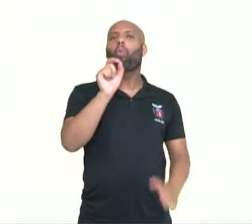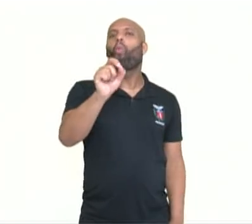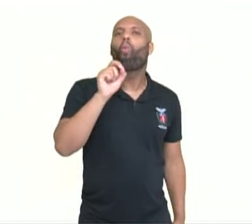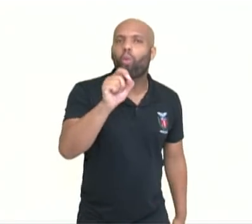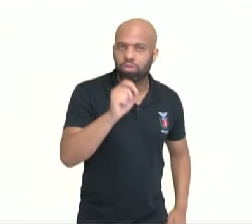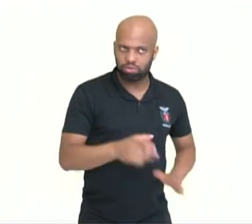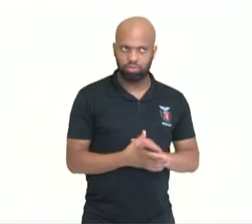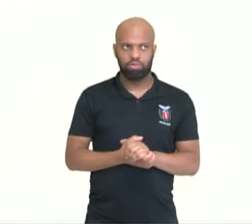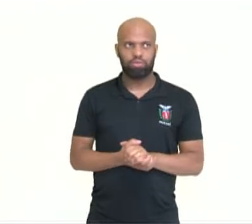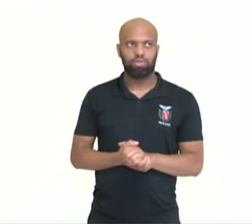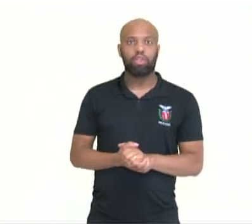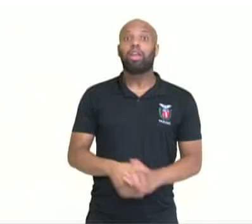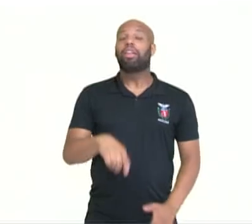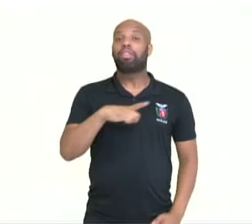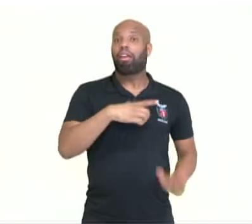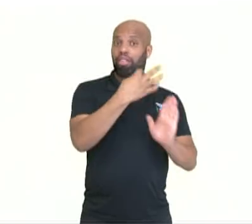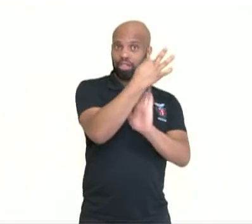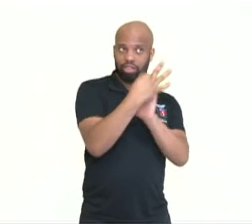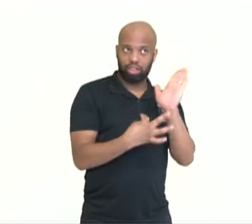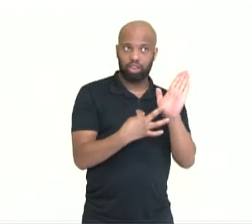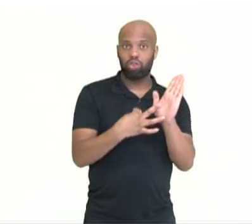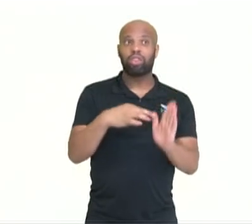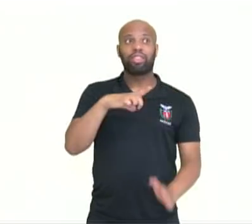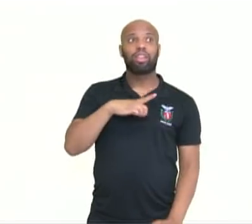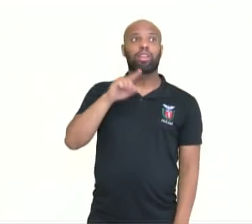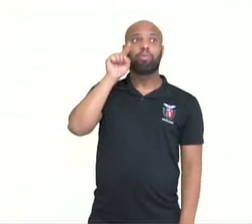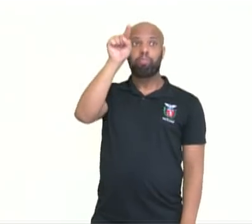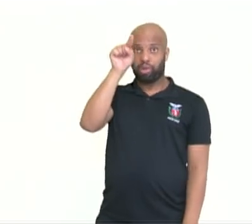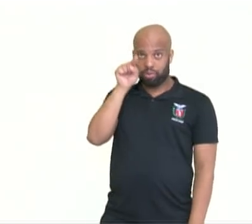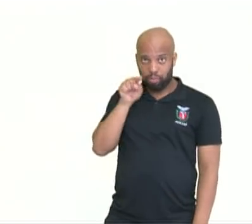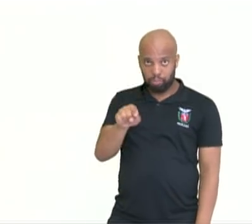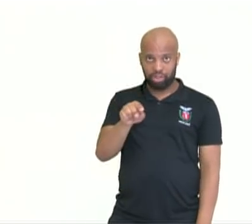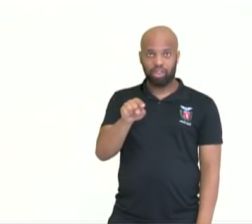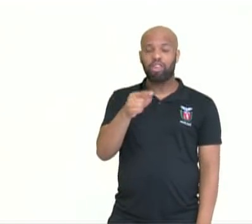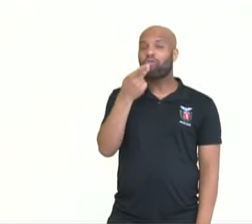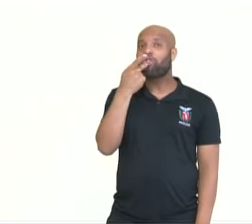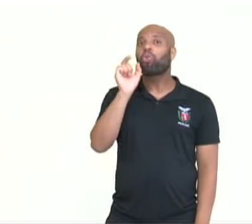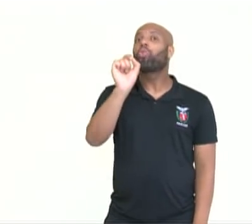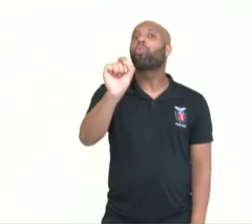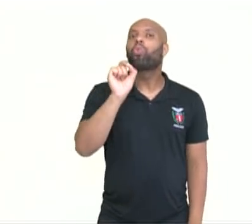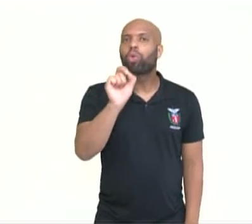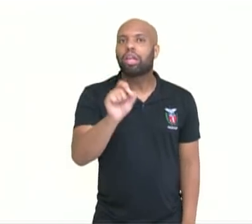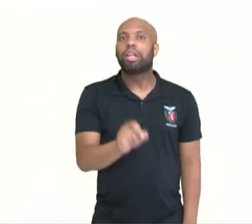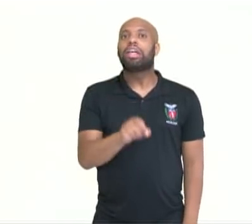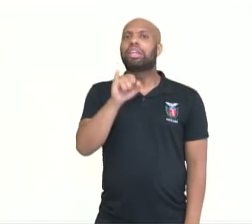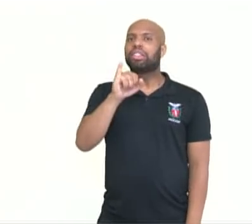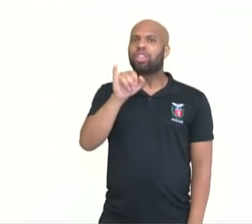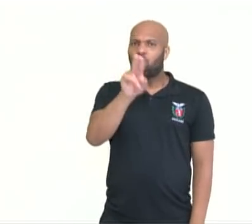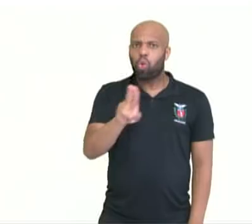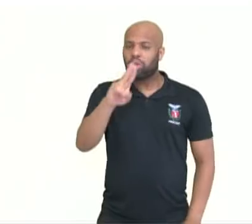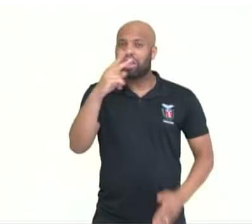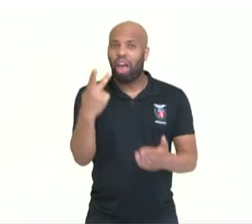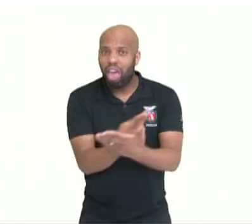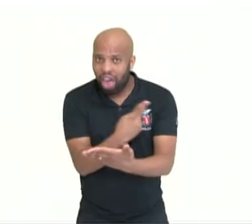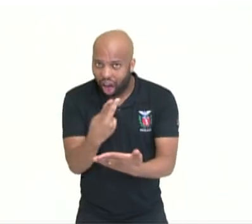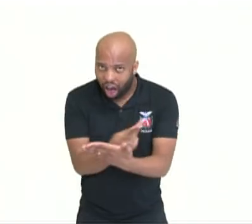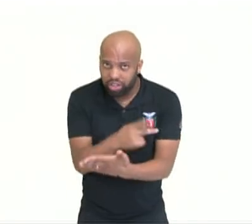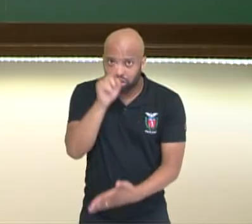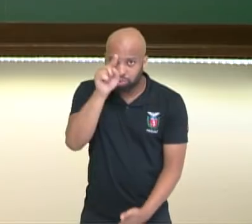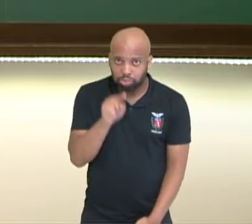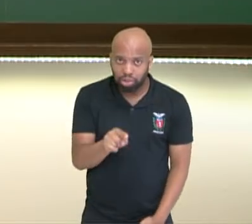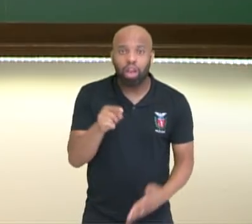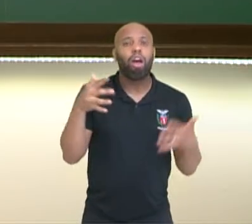bem, temos o texto ali. O ponto de exclamação diz assim, se não nos usarem corretamente, vira